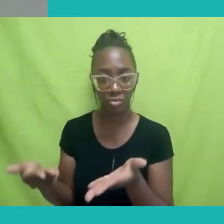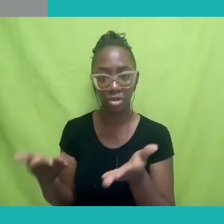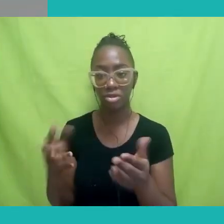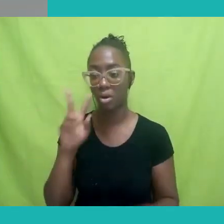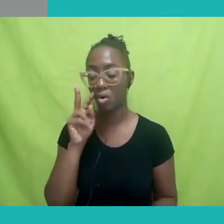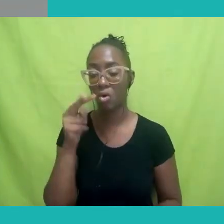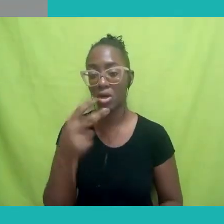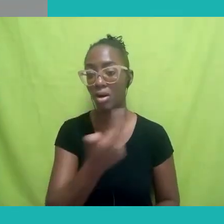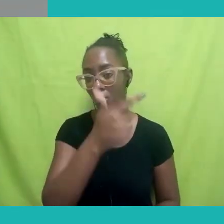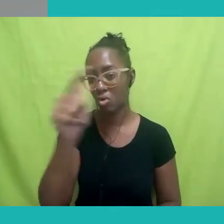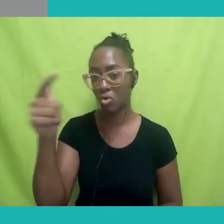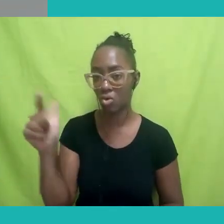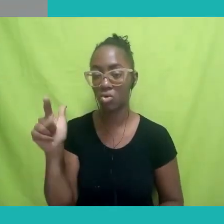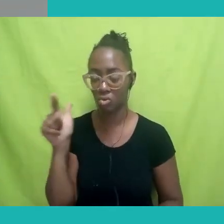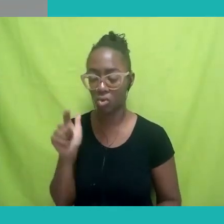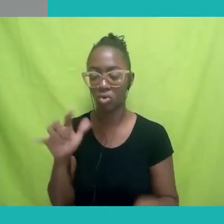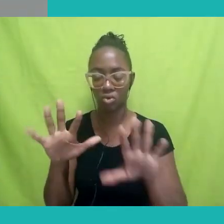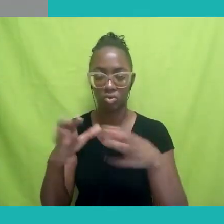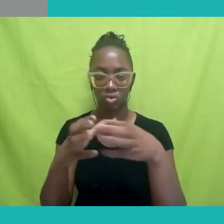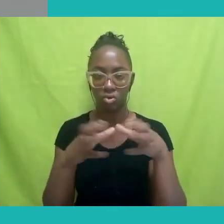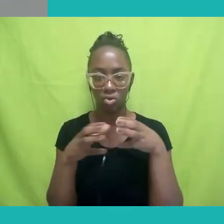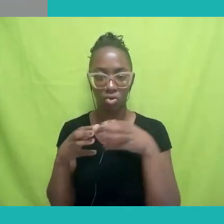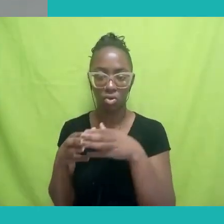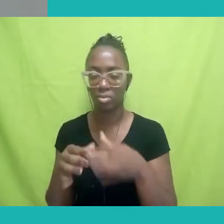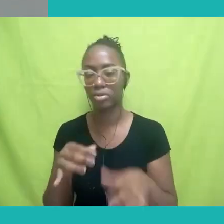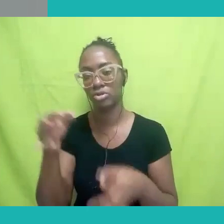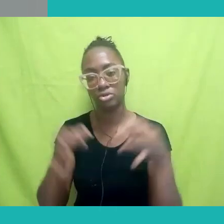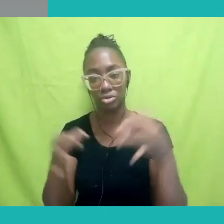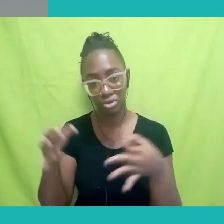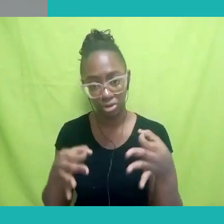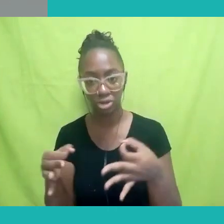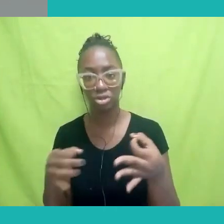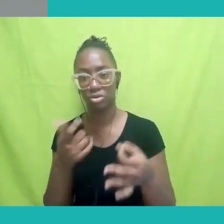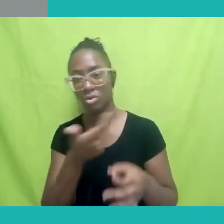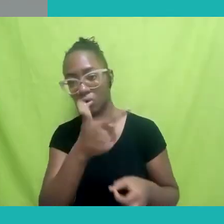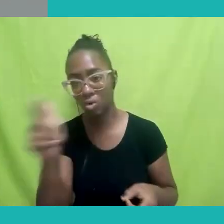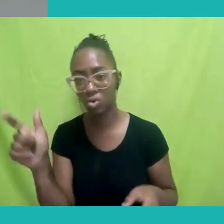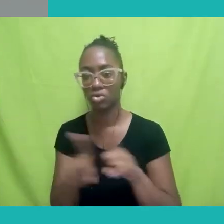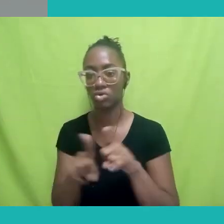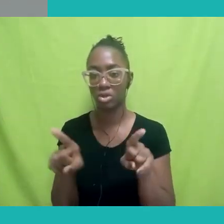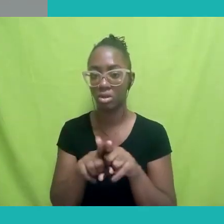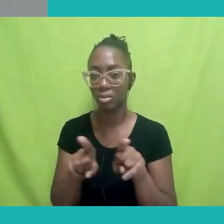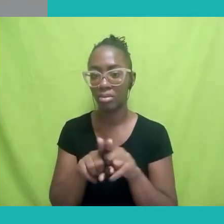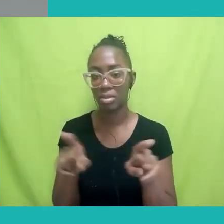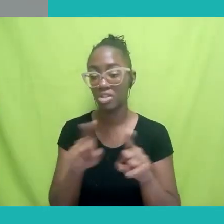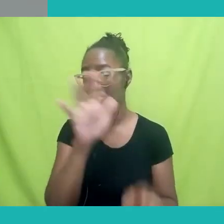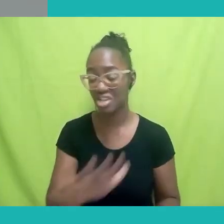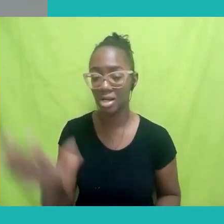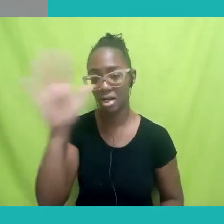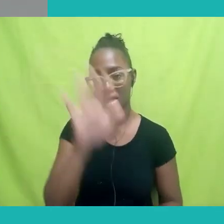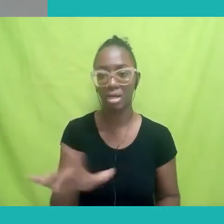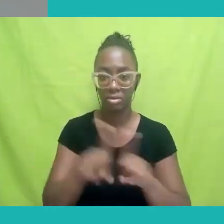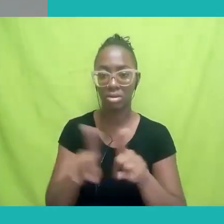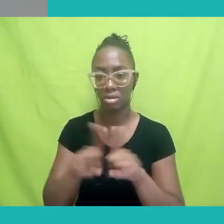para os outros regimes, né, regimes já aí jurídicos, outros regimes, não só o regime geral, né, mas os outros regimes também de